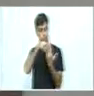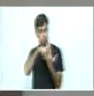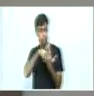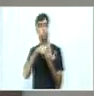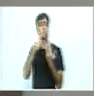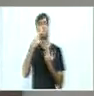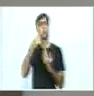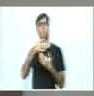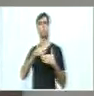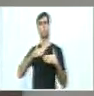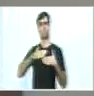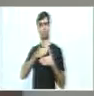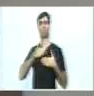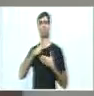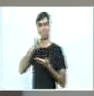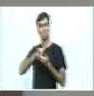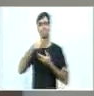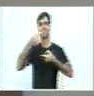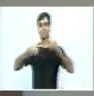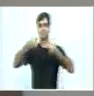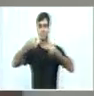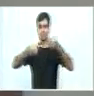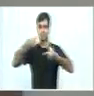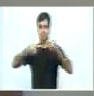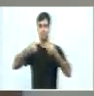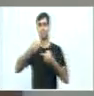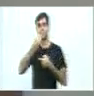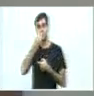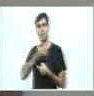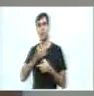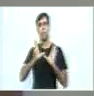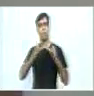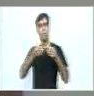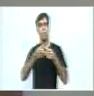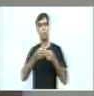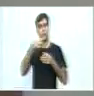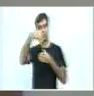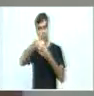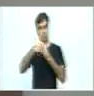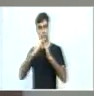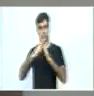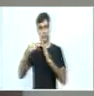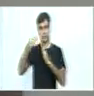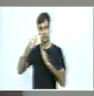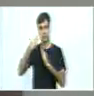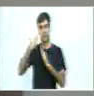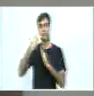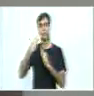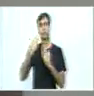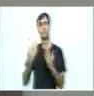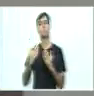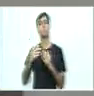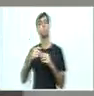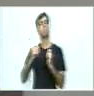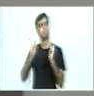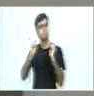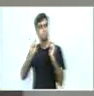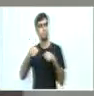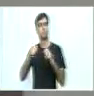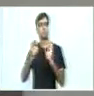sim, uma honra a gente debater essa questão nas comissões internas e com a